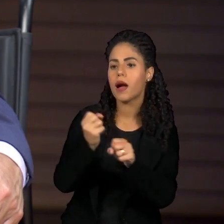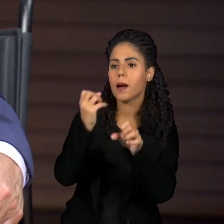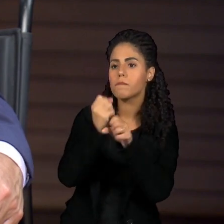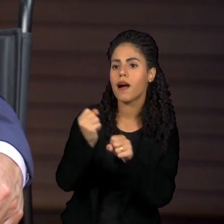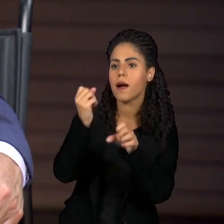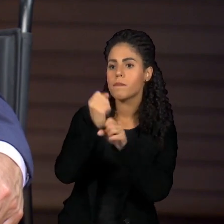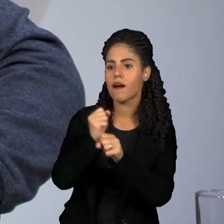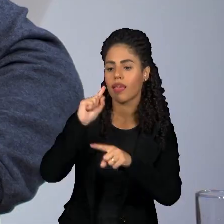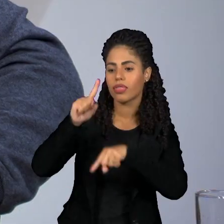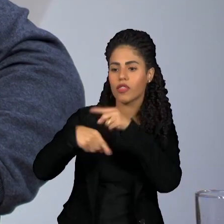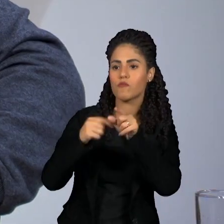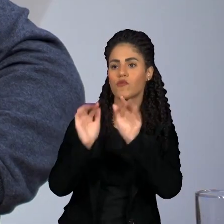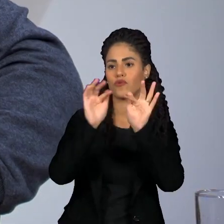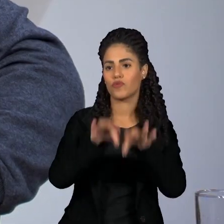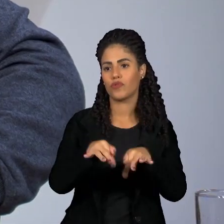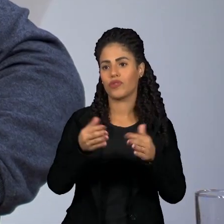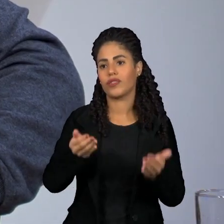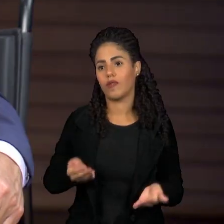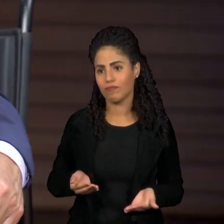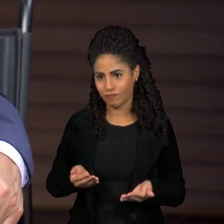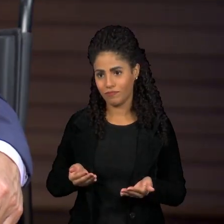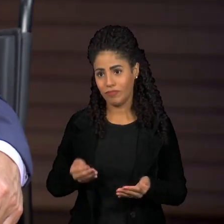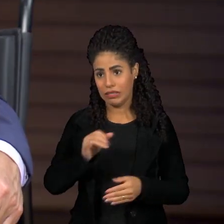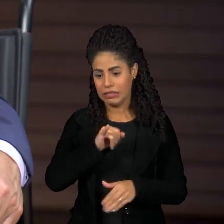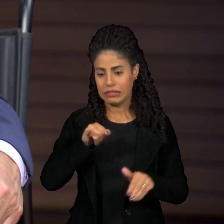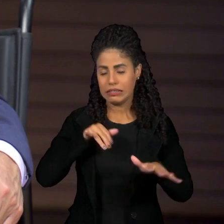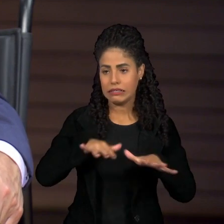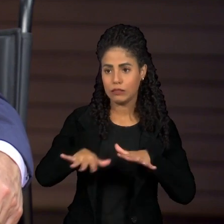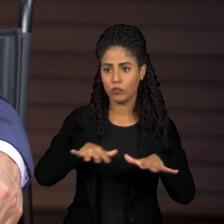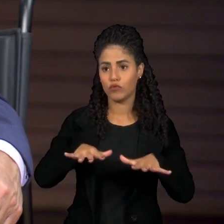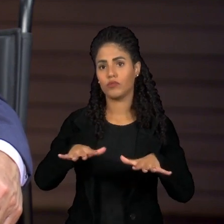prestação de contas, de forma muito grande, se esse movimento se